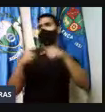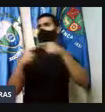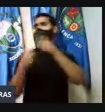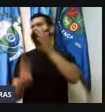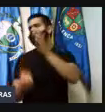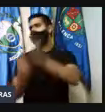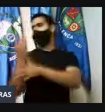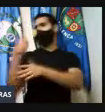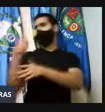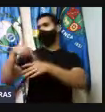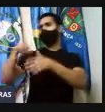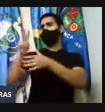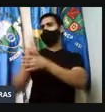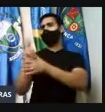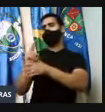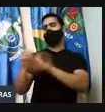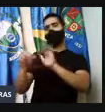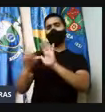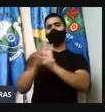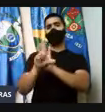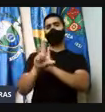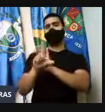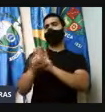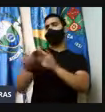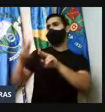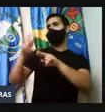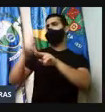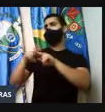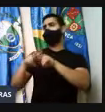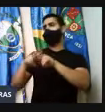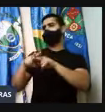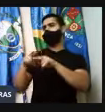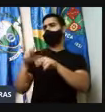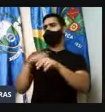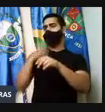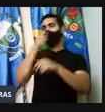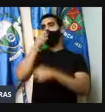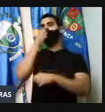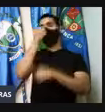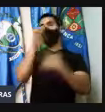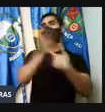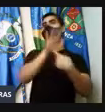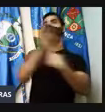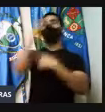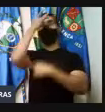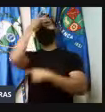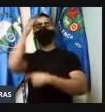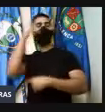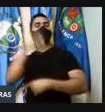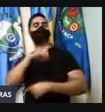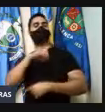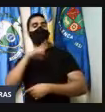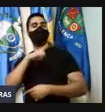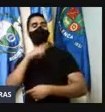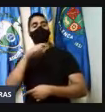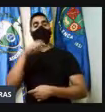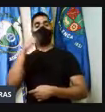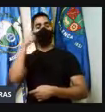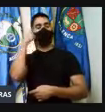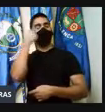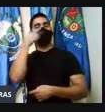município, né, a lei que protege, ou seja, dá visibilidade à pessoa portadora de visão